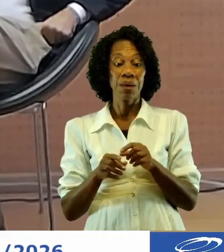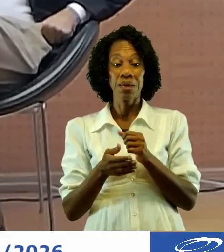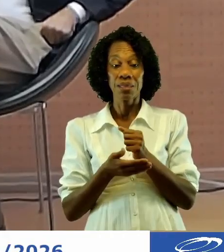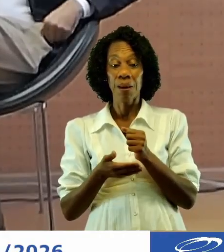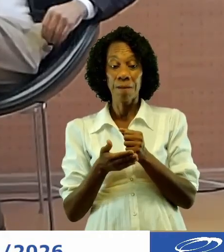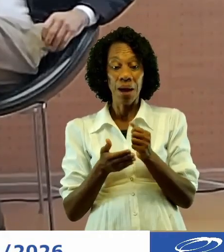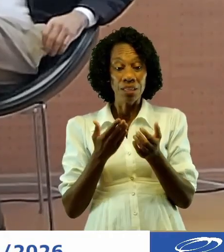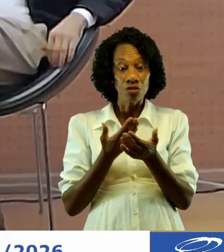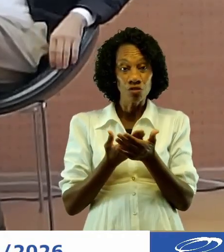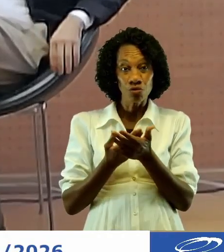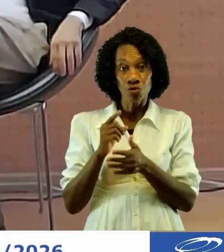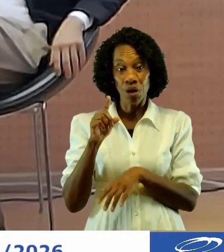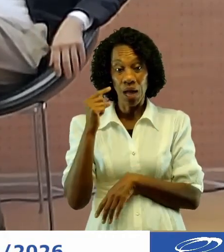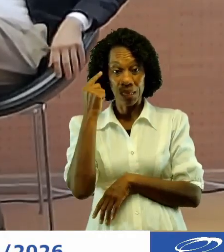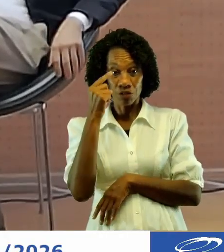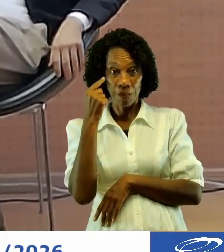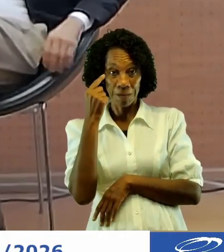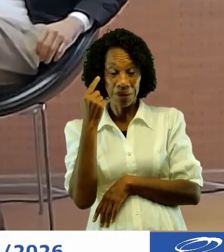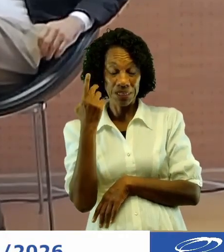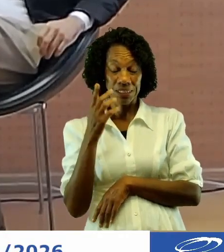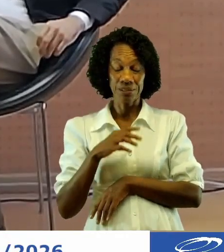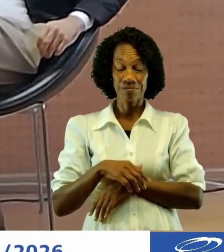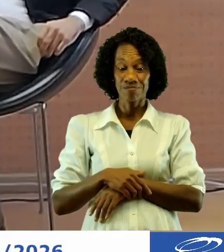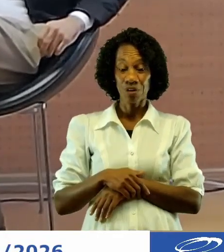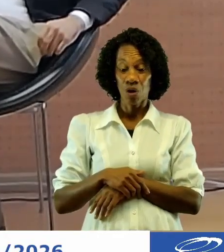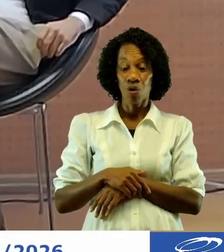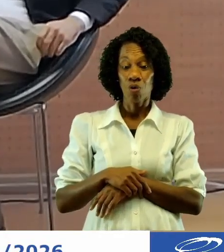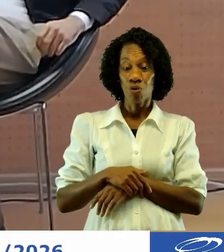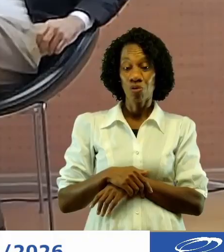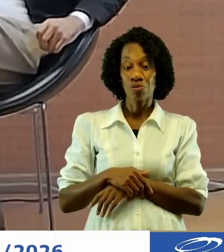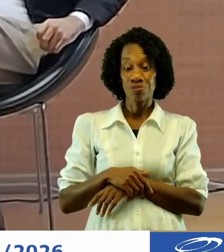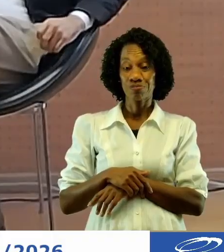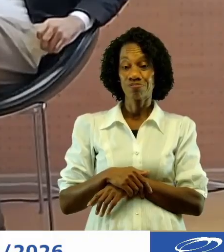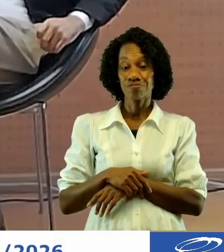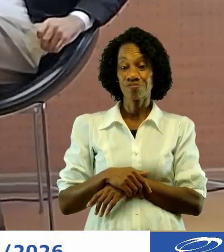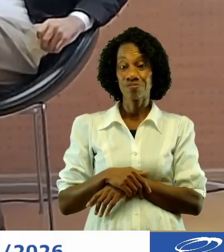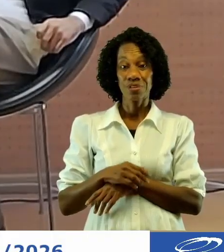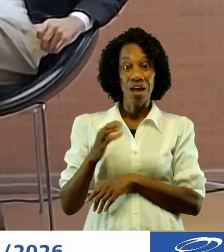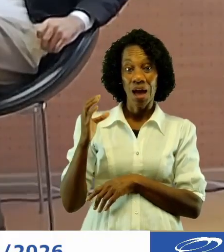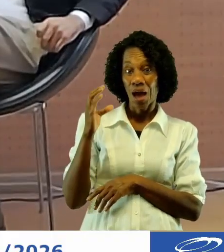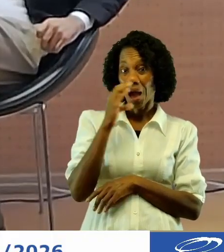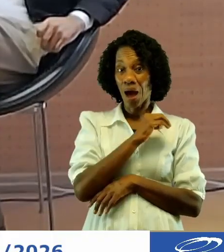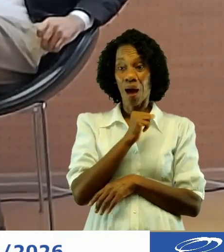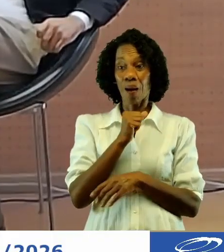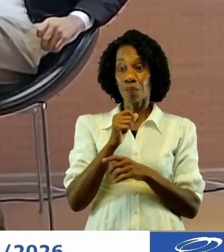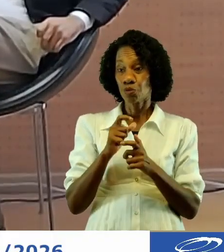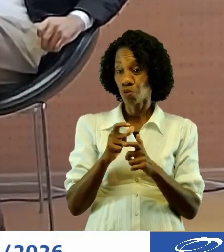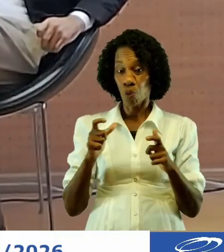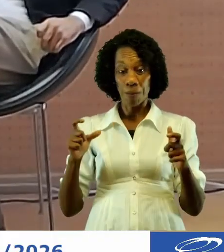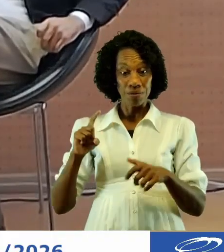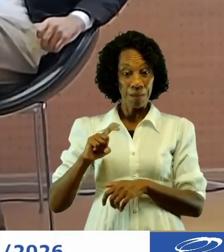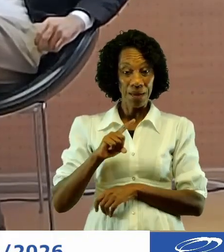da Espanha, né, esse aumento de resistência rápido, né, também a levofloxacina não